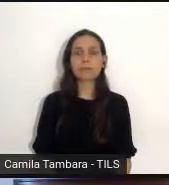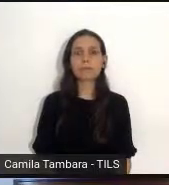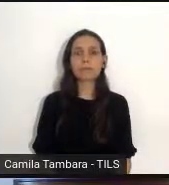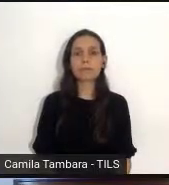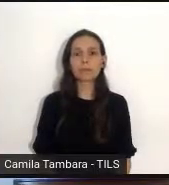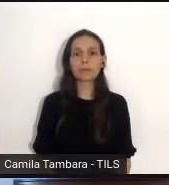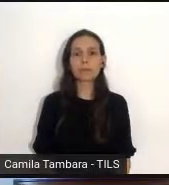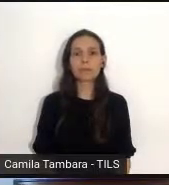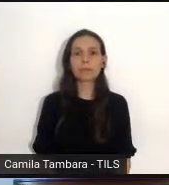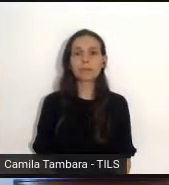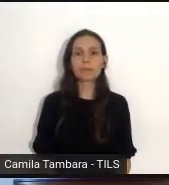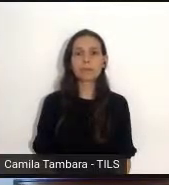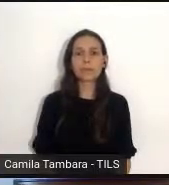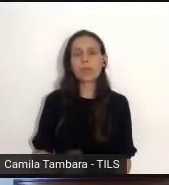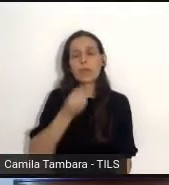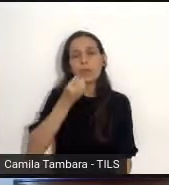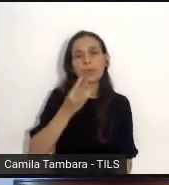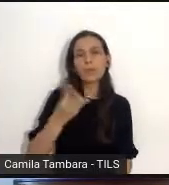Muito bom, Ayrton.